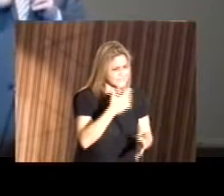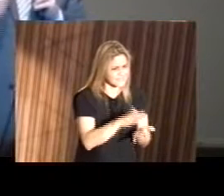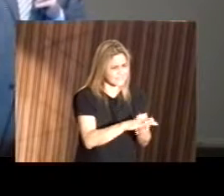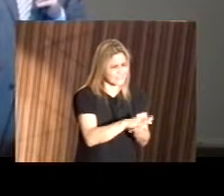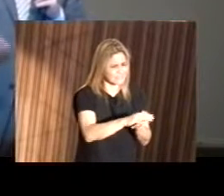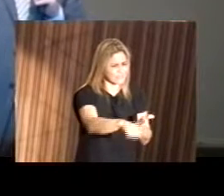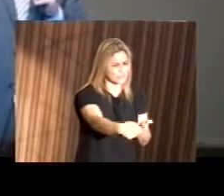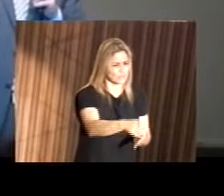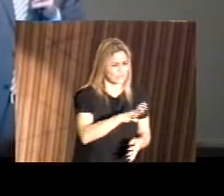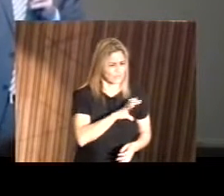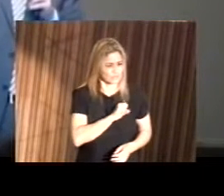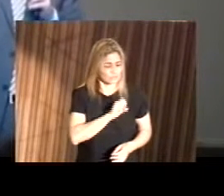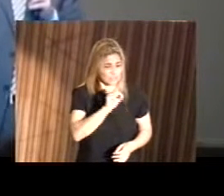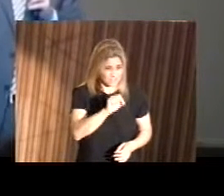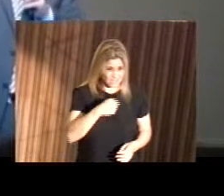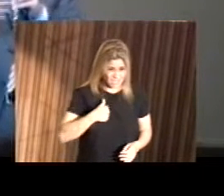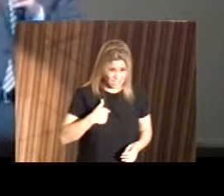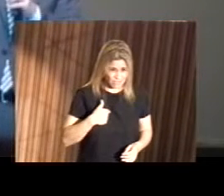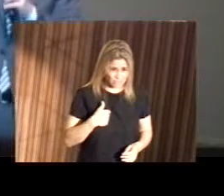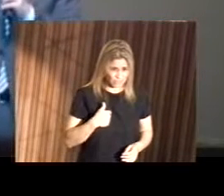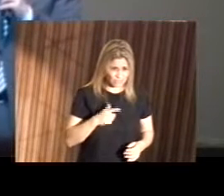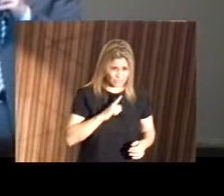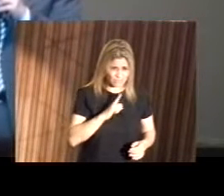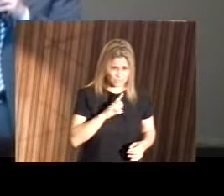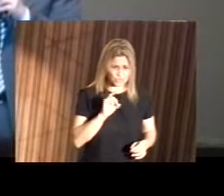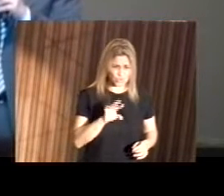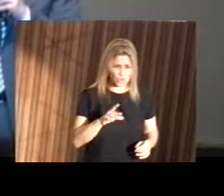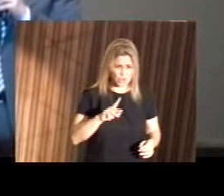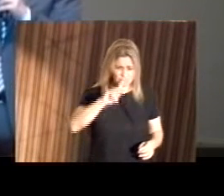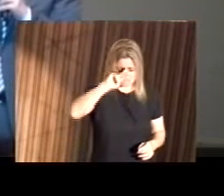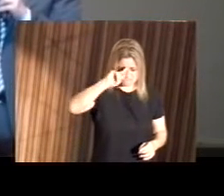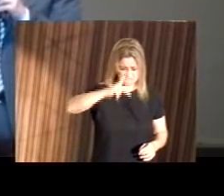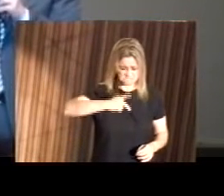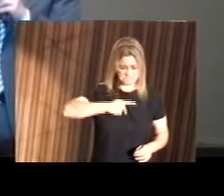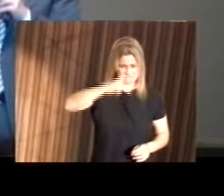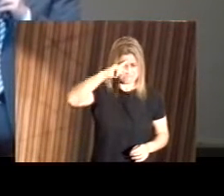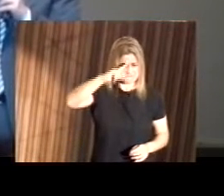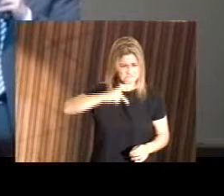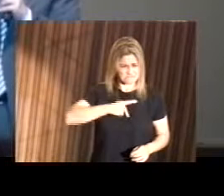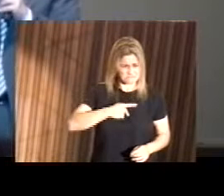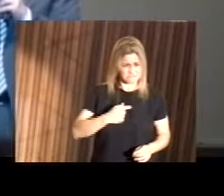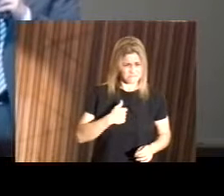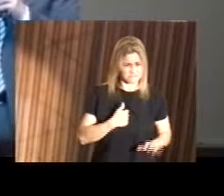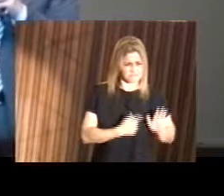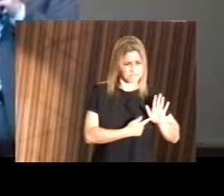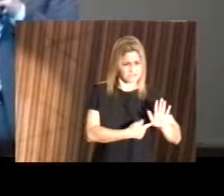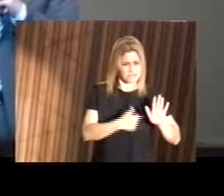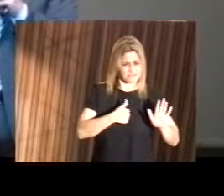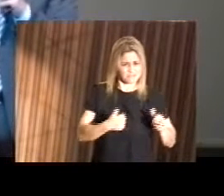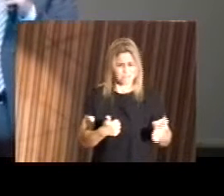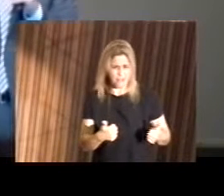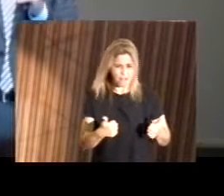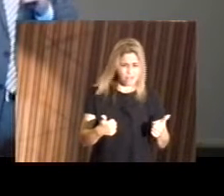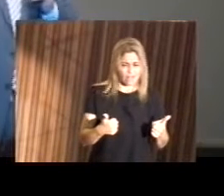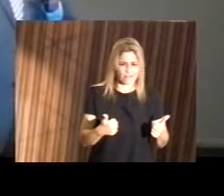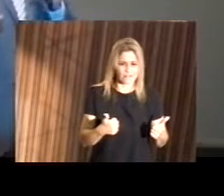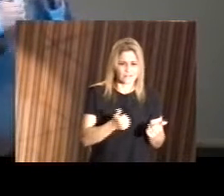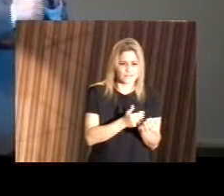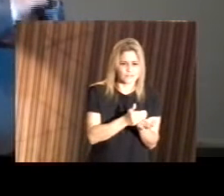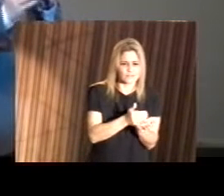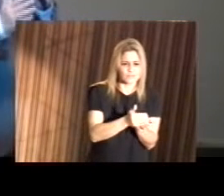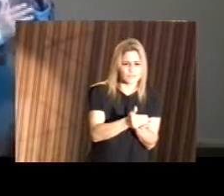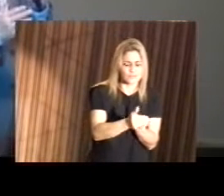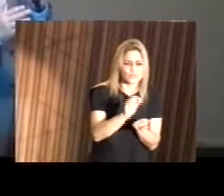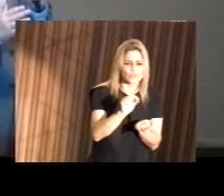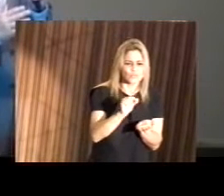se eu sou o dono da verdade e só vivo para mim e para os meus prazeres, eu começo a me enredar por um